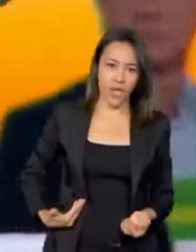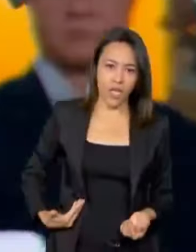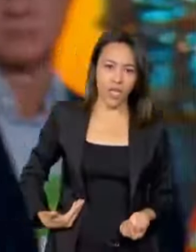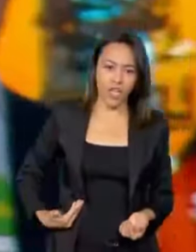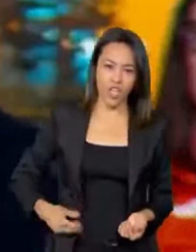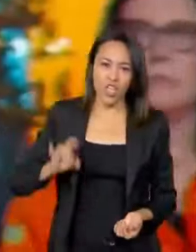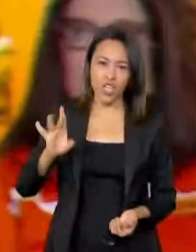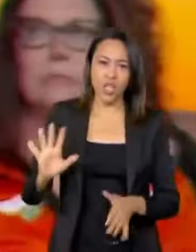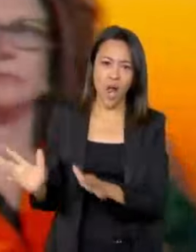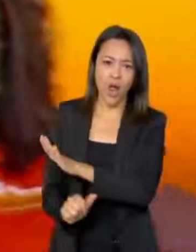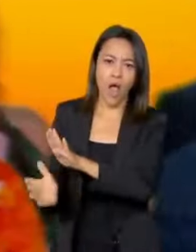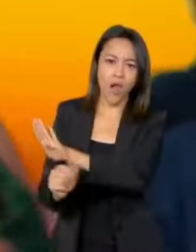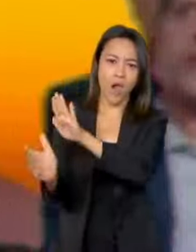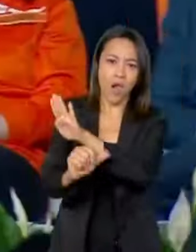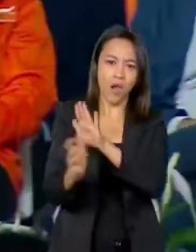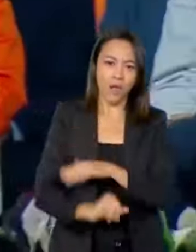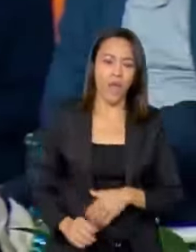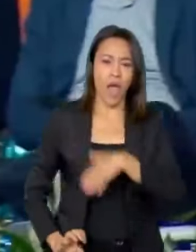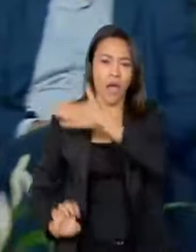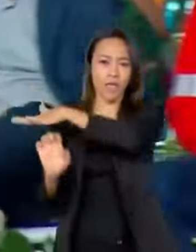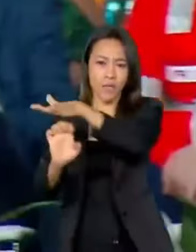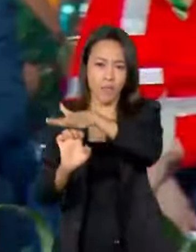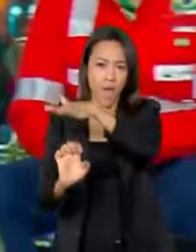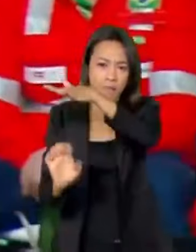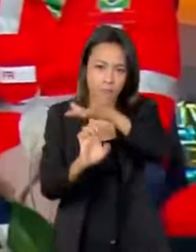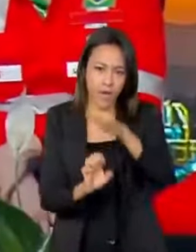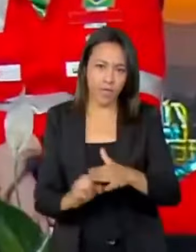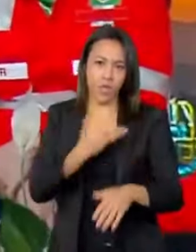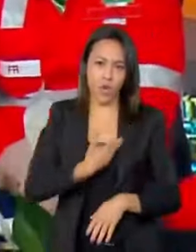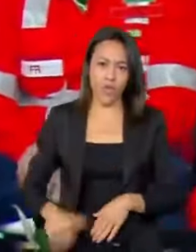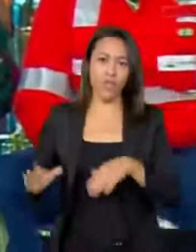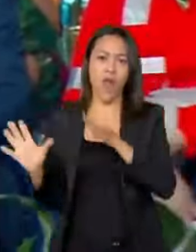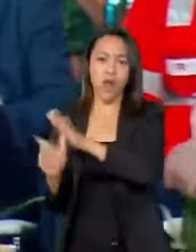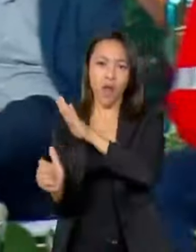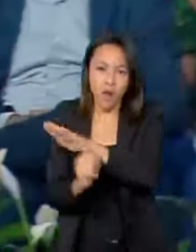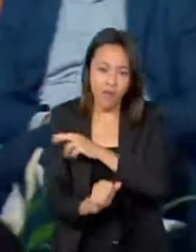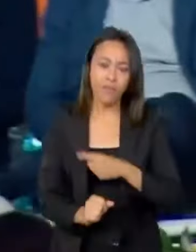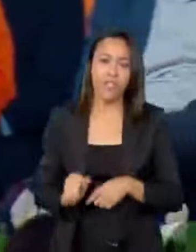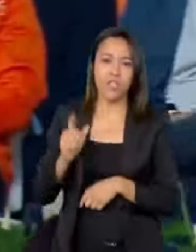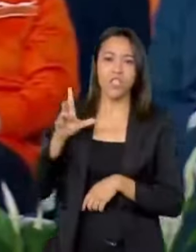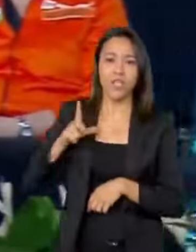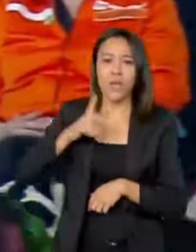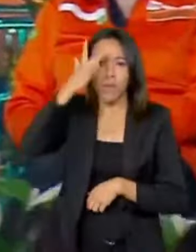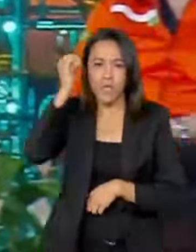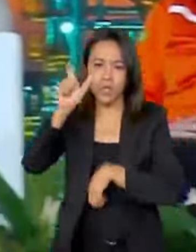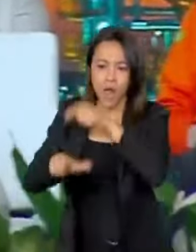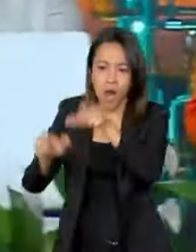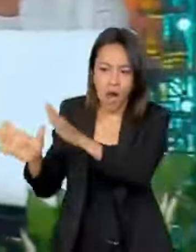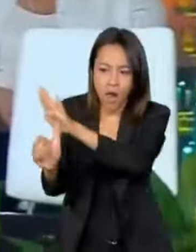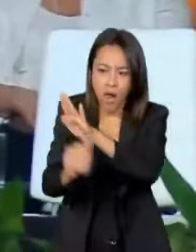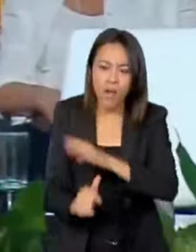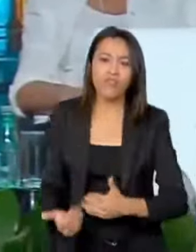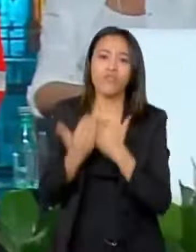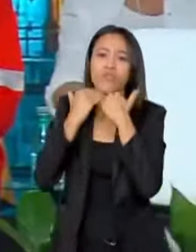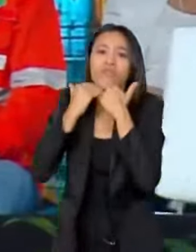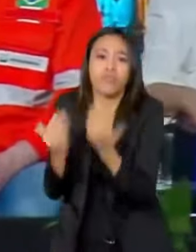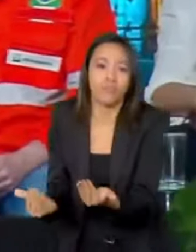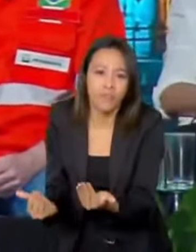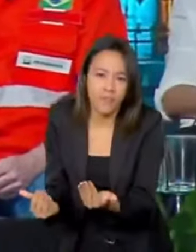só tem corrupção. A empresa estatal só tem ladrão. A empresa estatal, sabe, não funciona. É